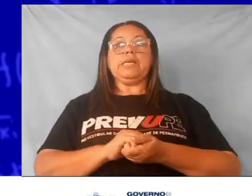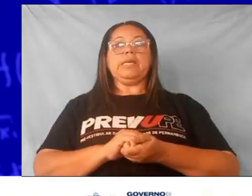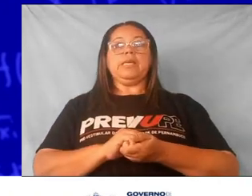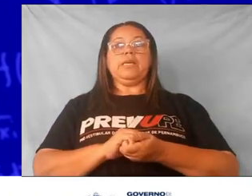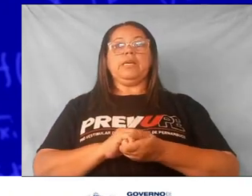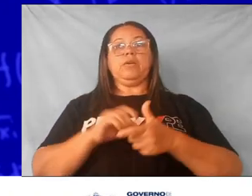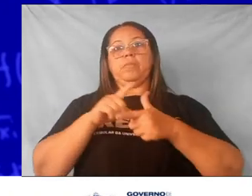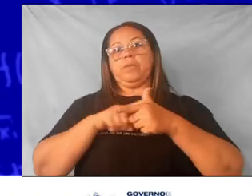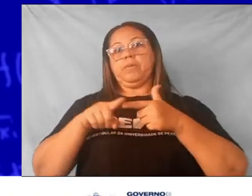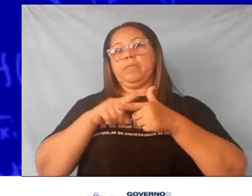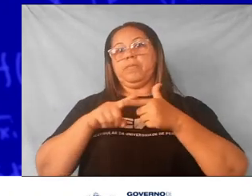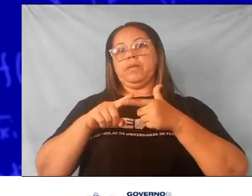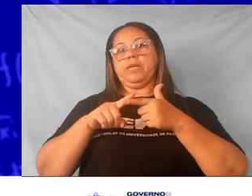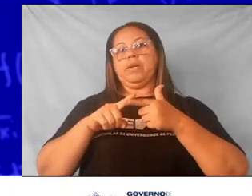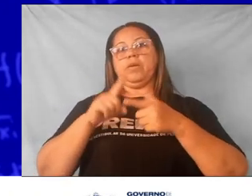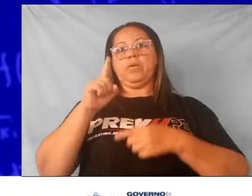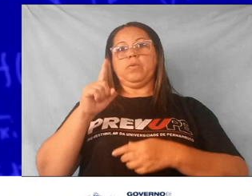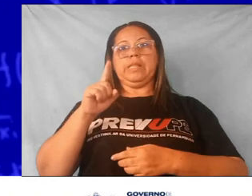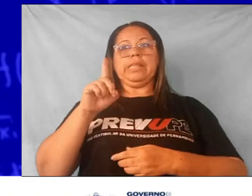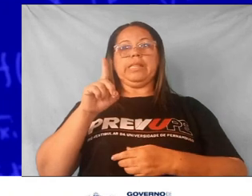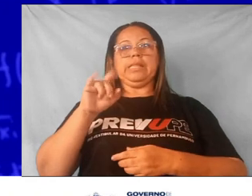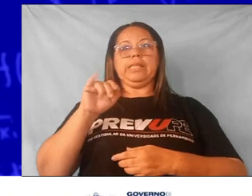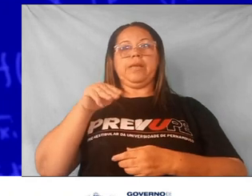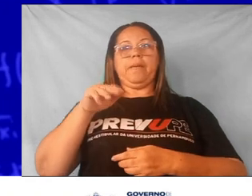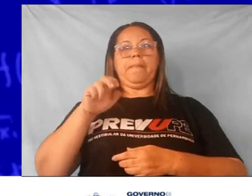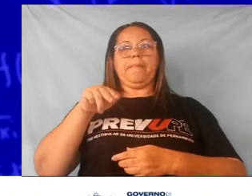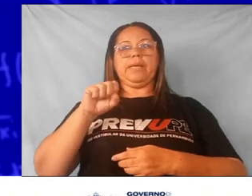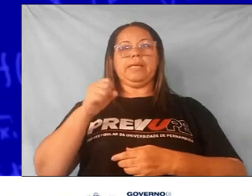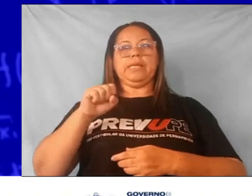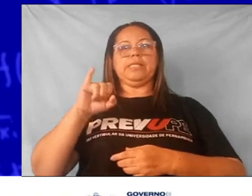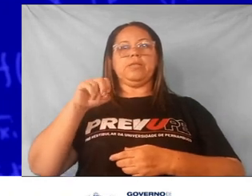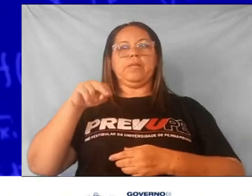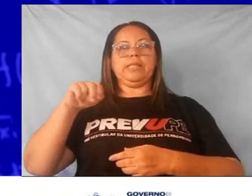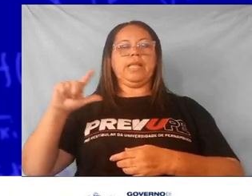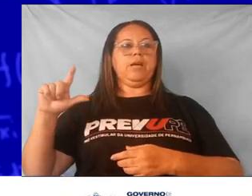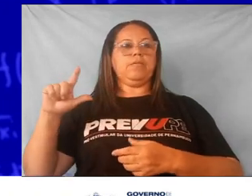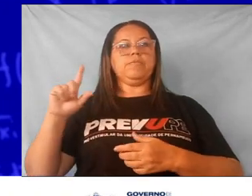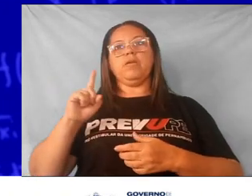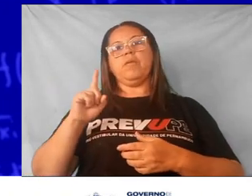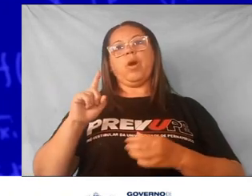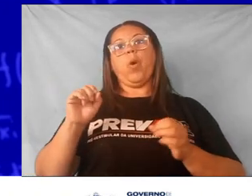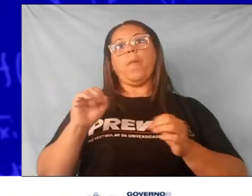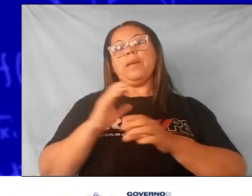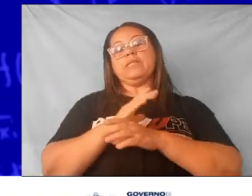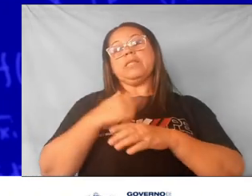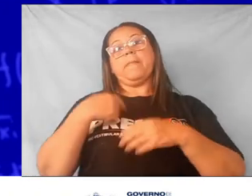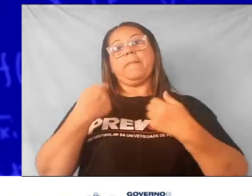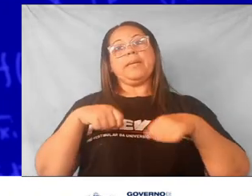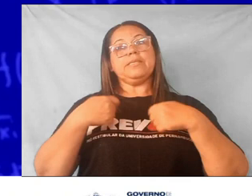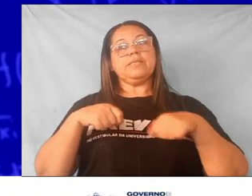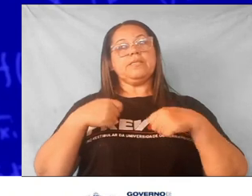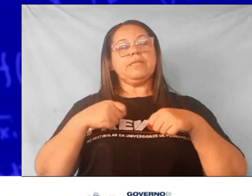problema unidimensional, esta lei, ela não é suficiente. Temos que fazer